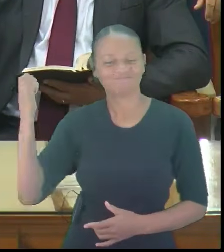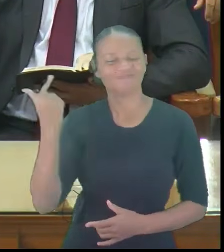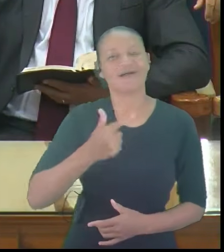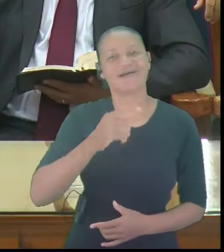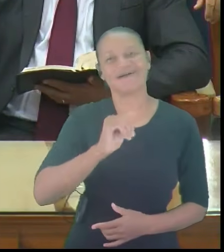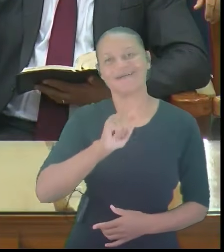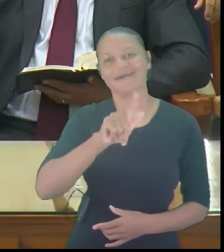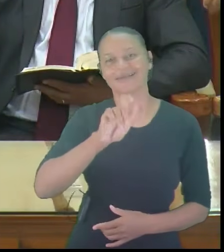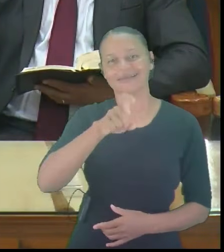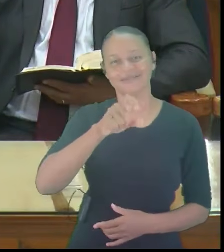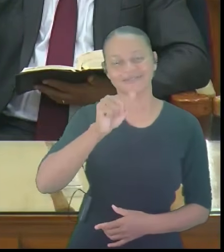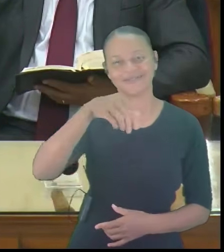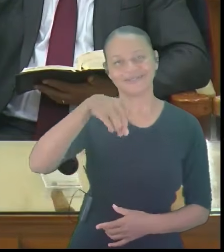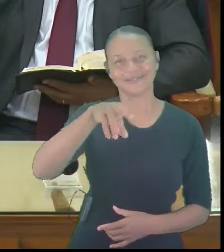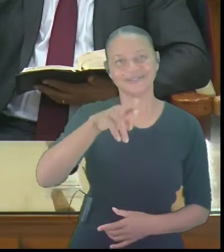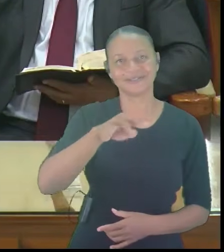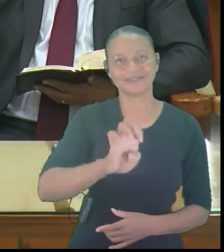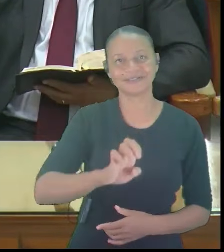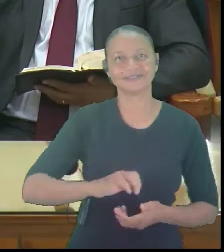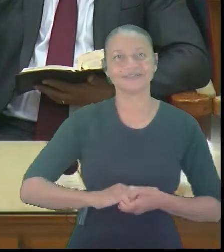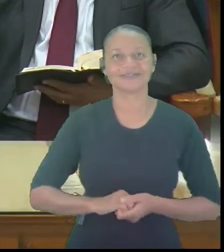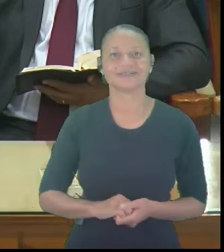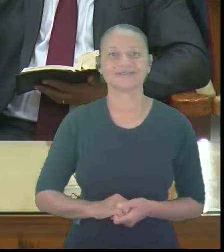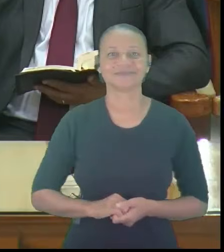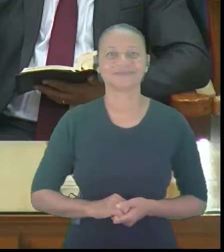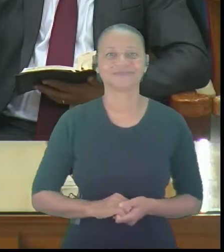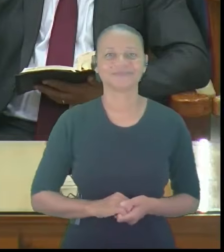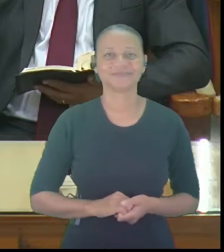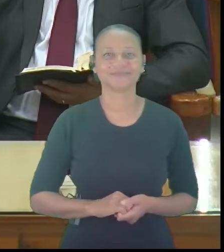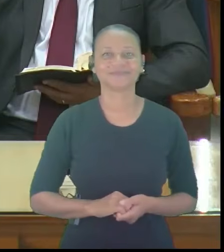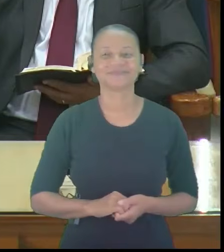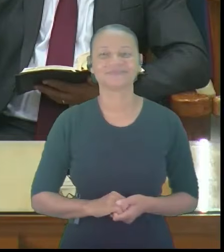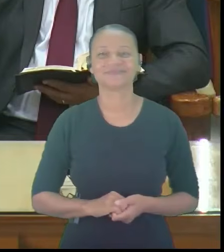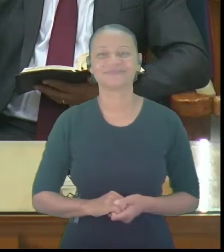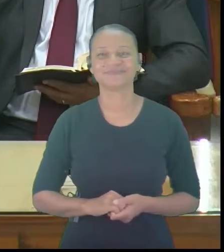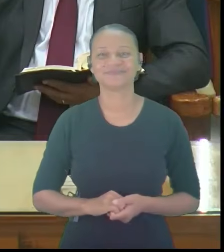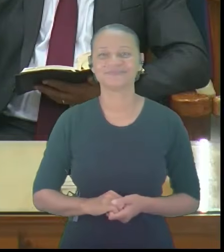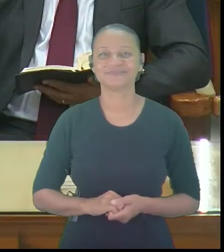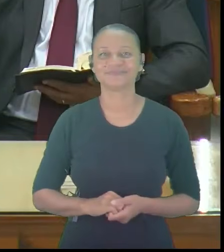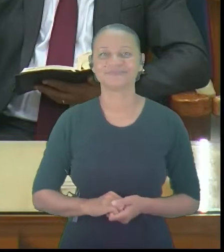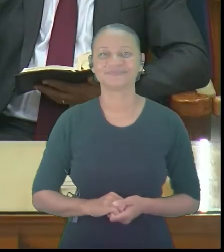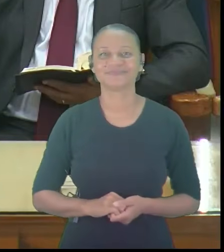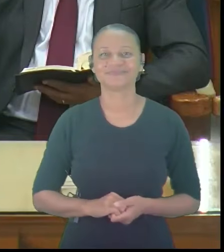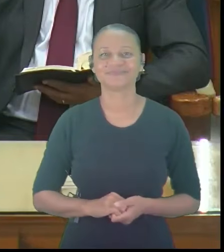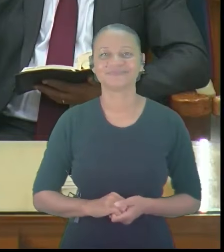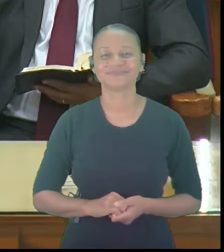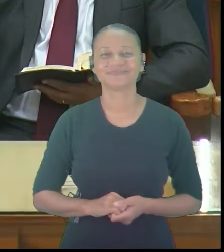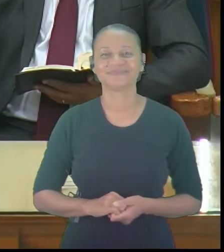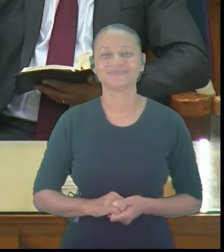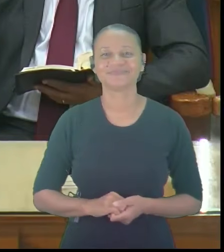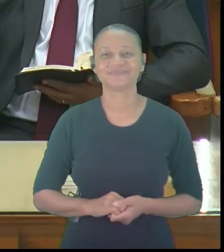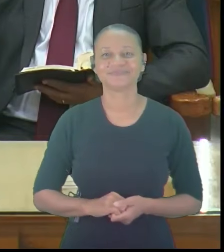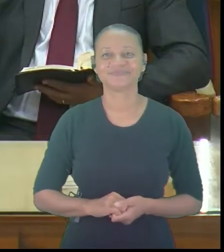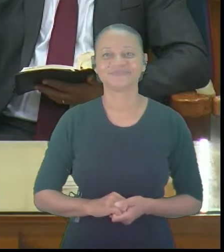Aleluia. Qualquer um Alexandre, Deus é maior.